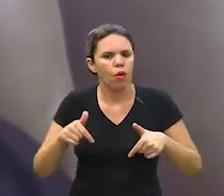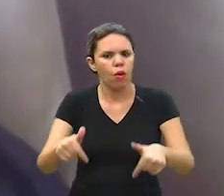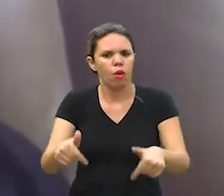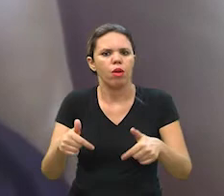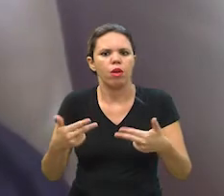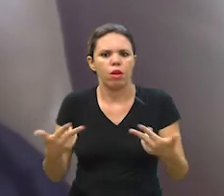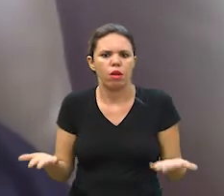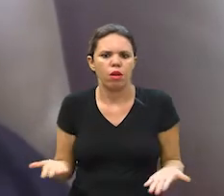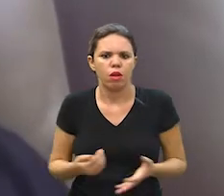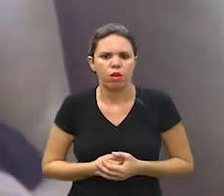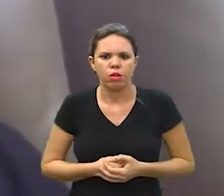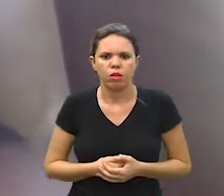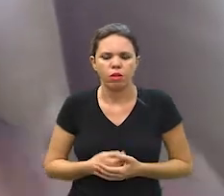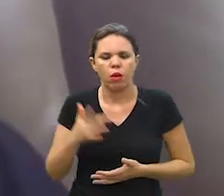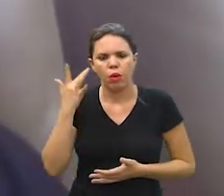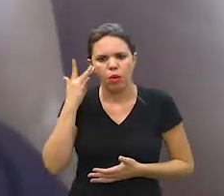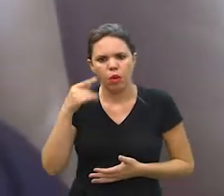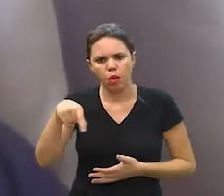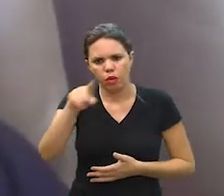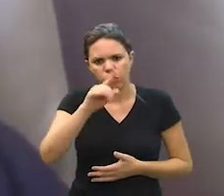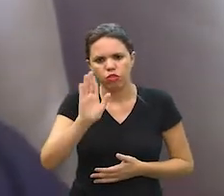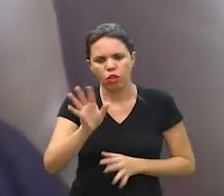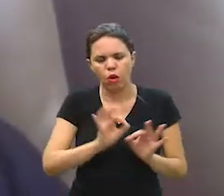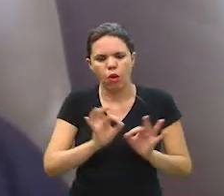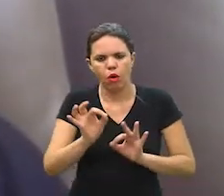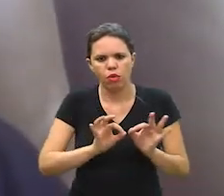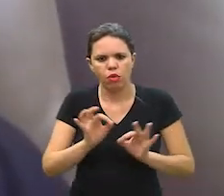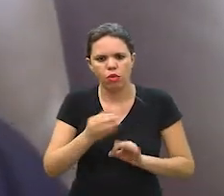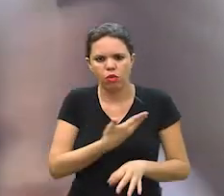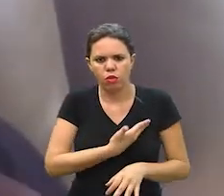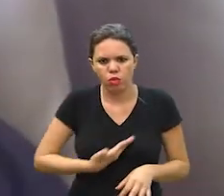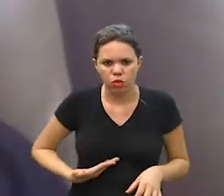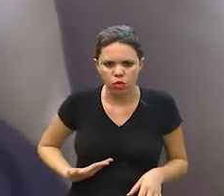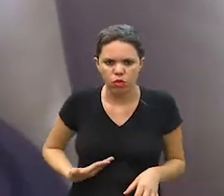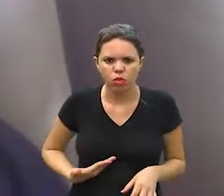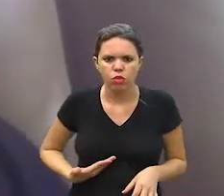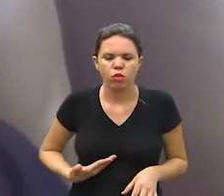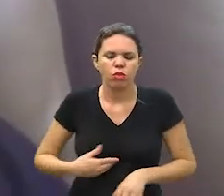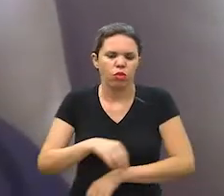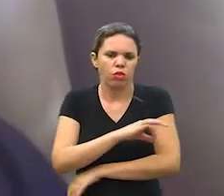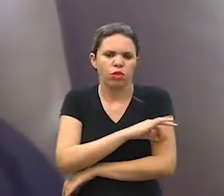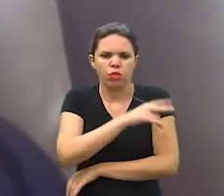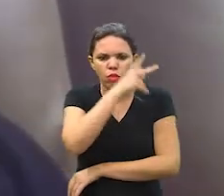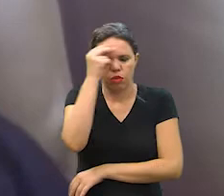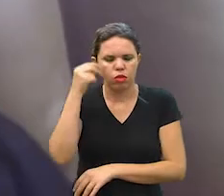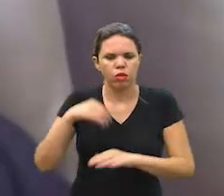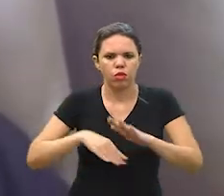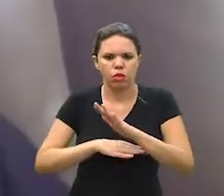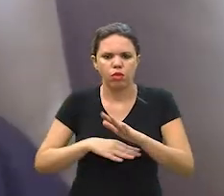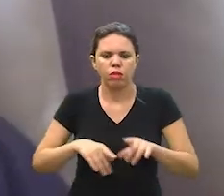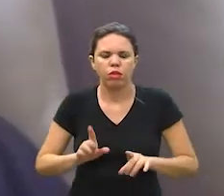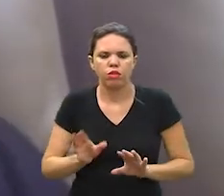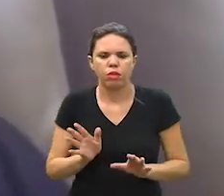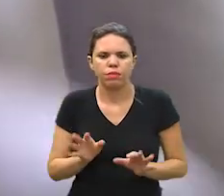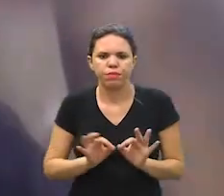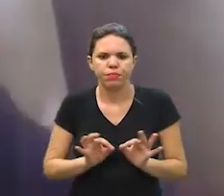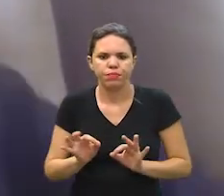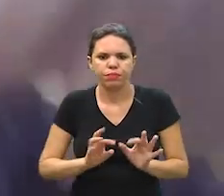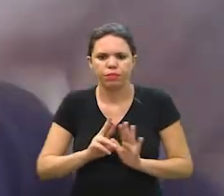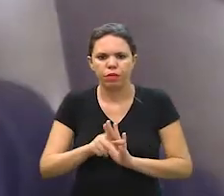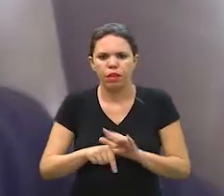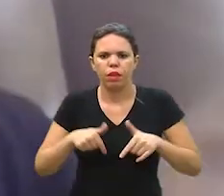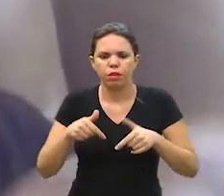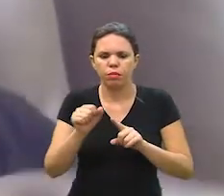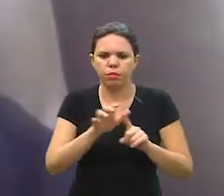enfrentamento disso, que eu acho que vocês já organizaram, o governo organizou, o legislativo organizou, e tem